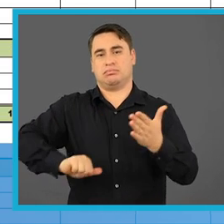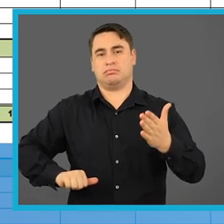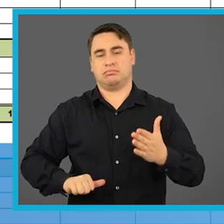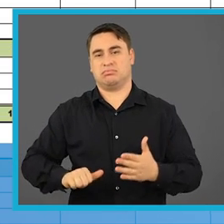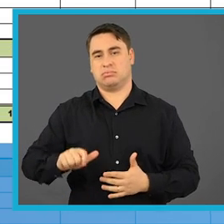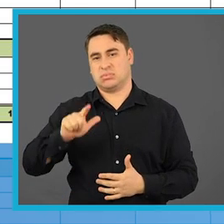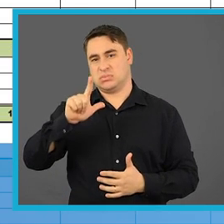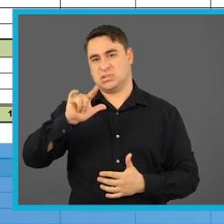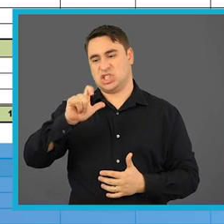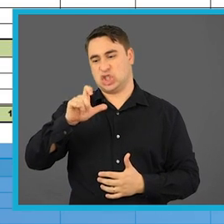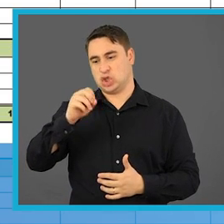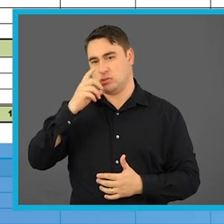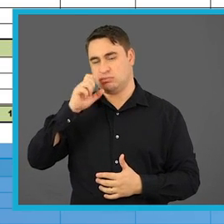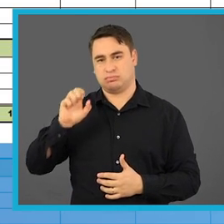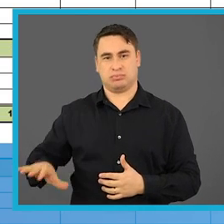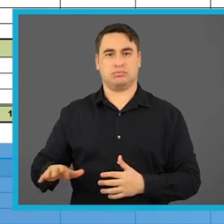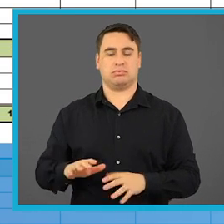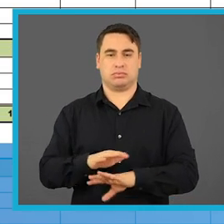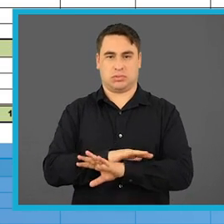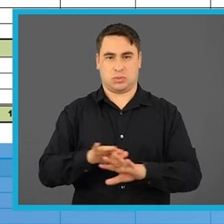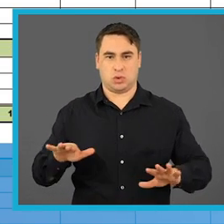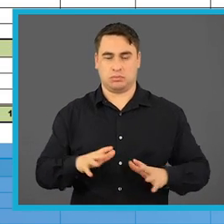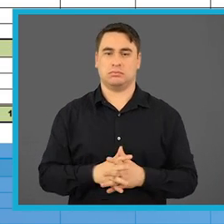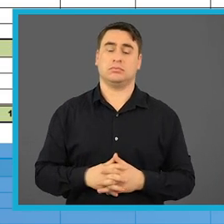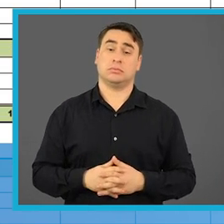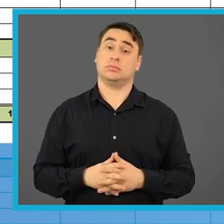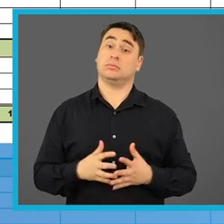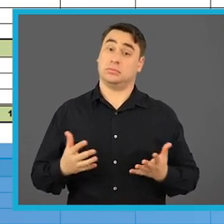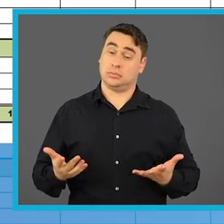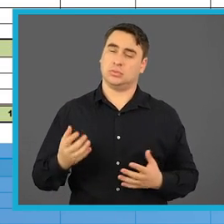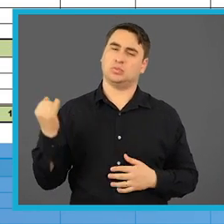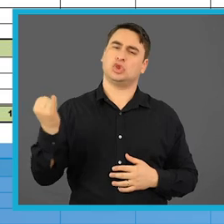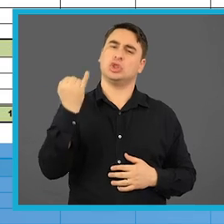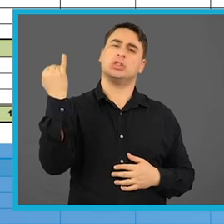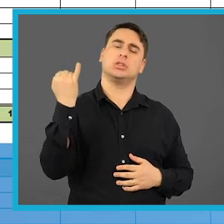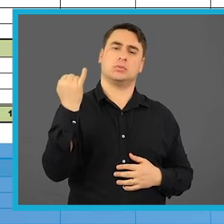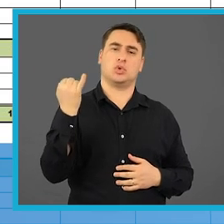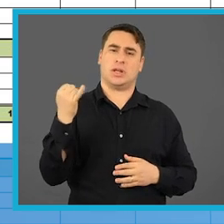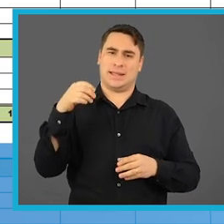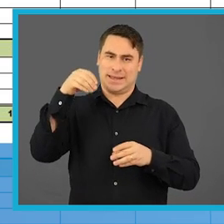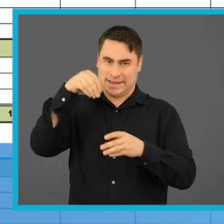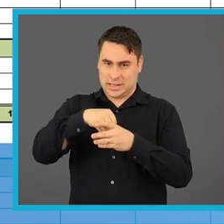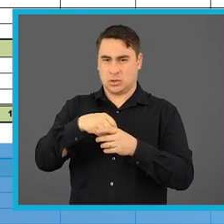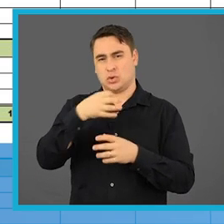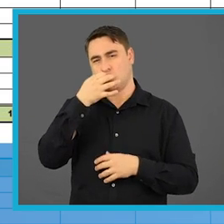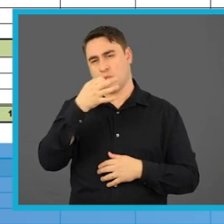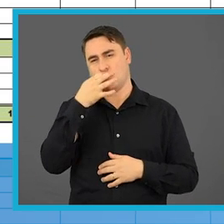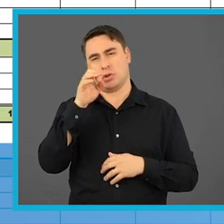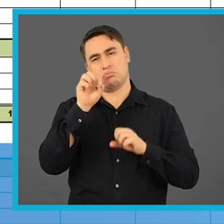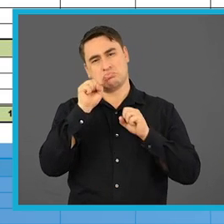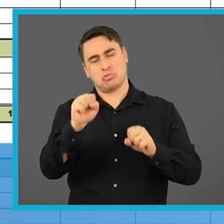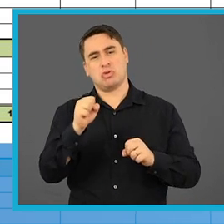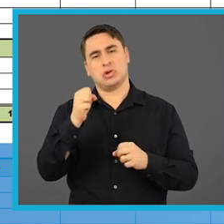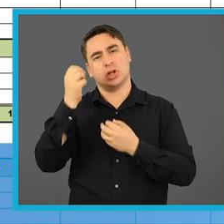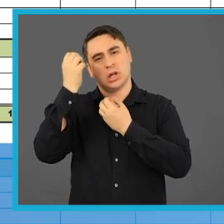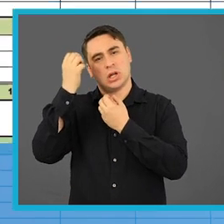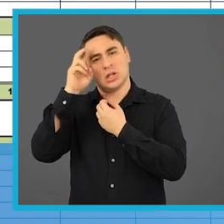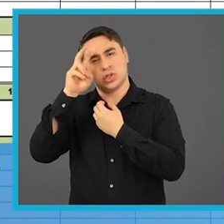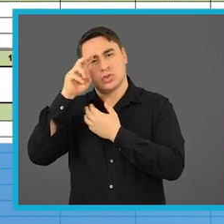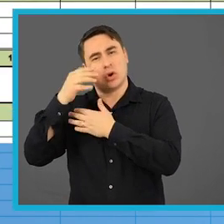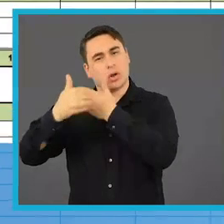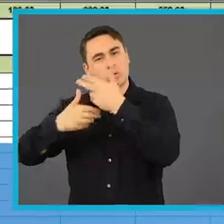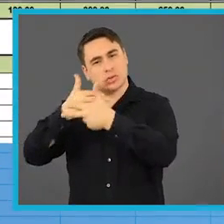mouse, excluir comentários quando eu quero tirar o comentário. Por que isso é importante? Porque dentro do comentário você vai